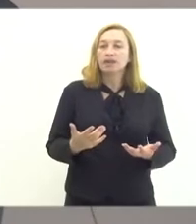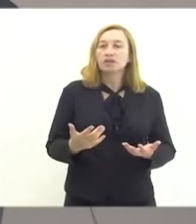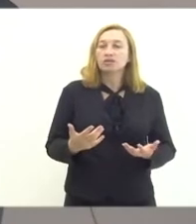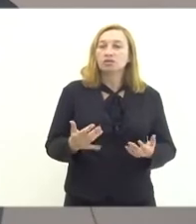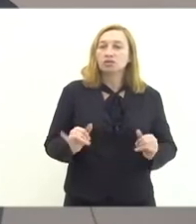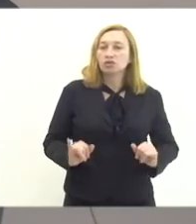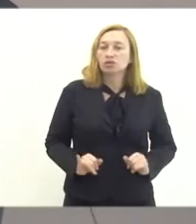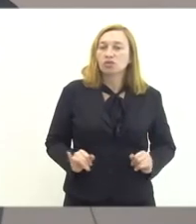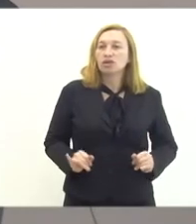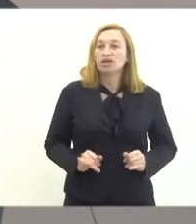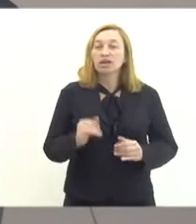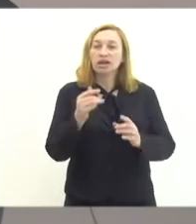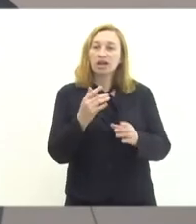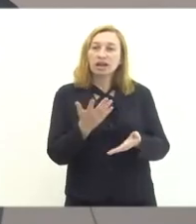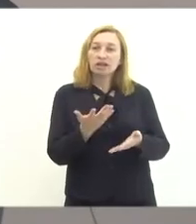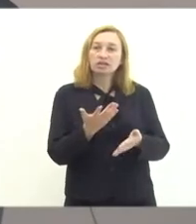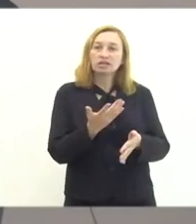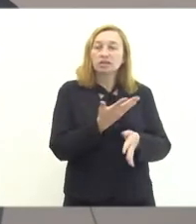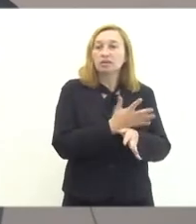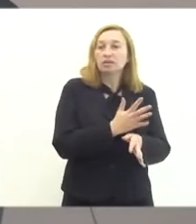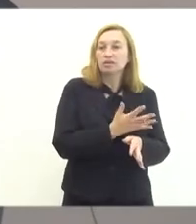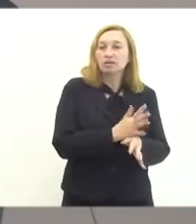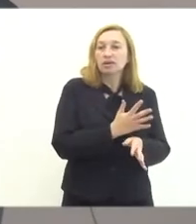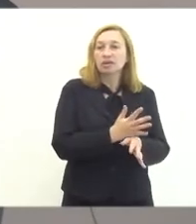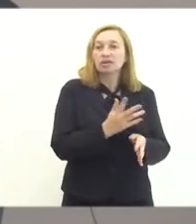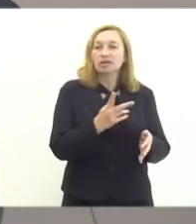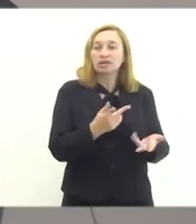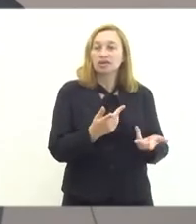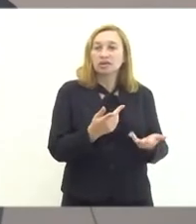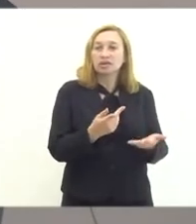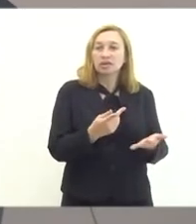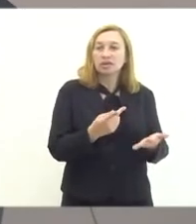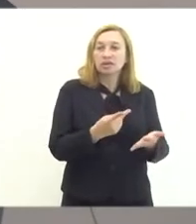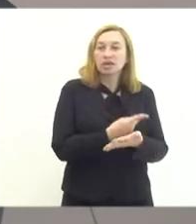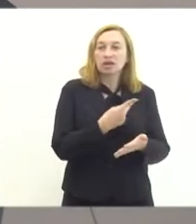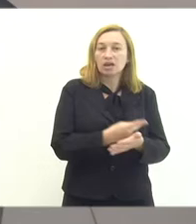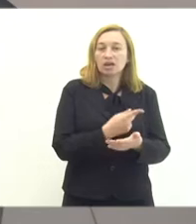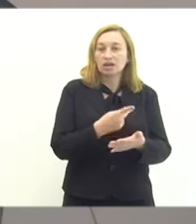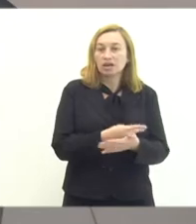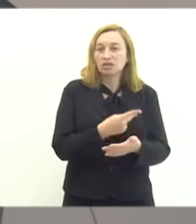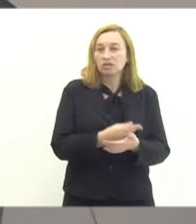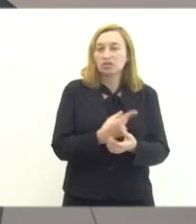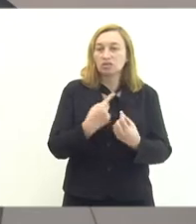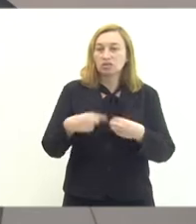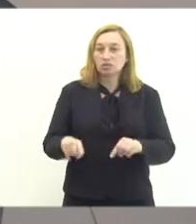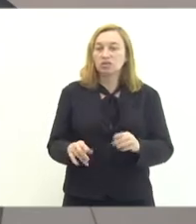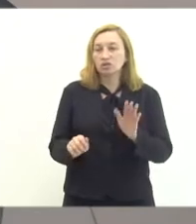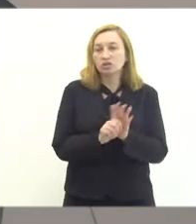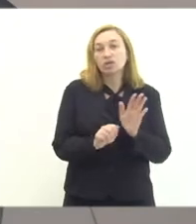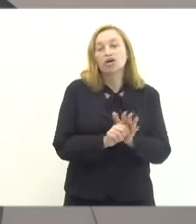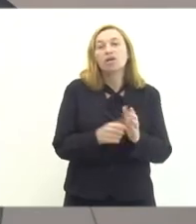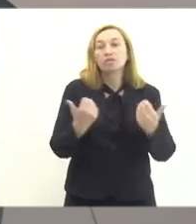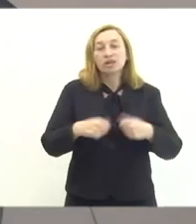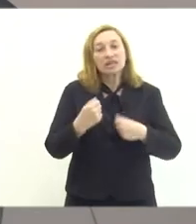relatam práticas inconsistentes com combate à drogadição bom então a gente precisa discutir